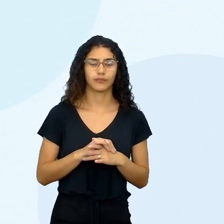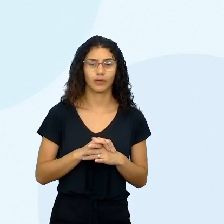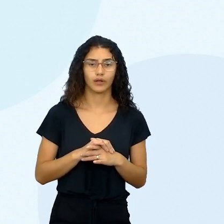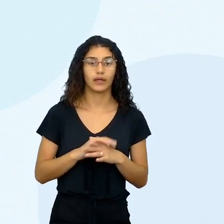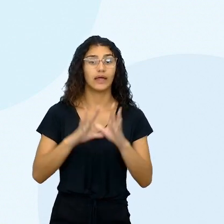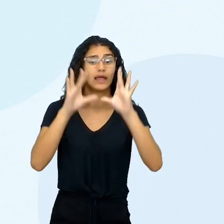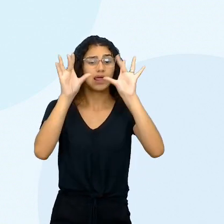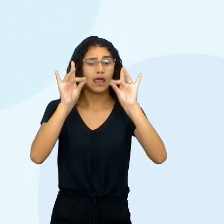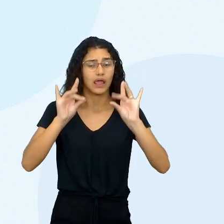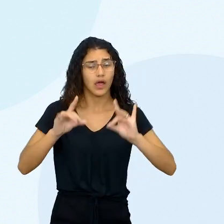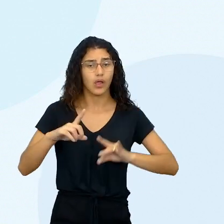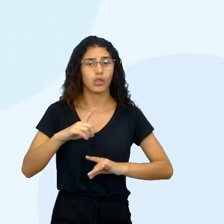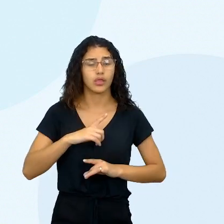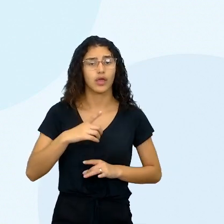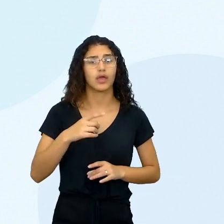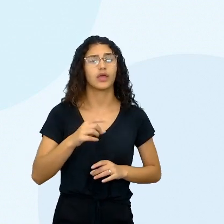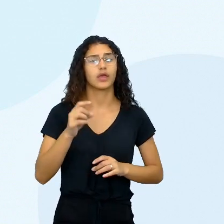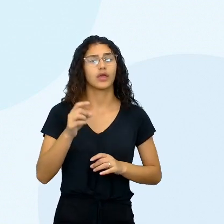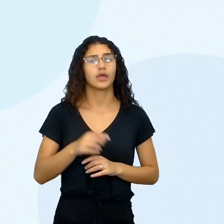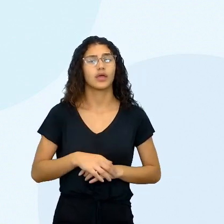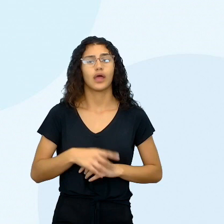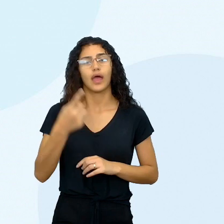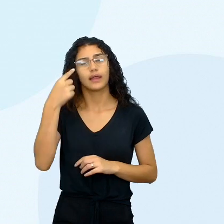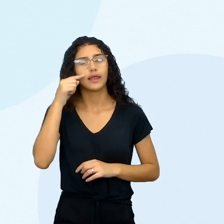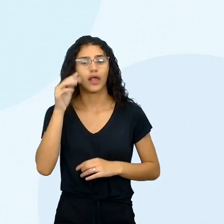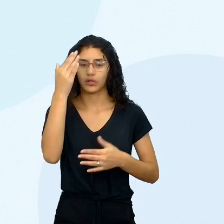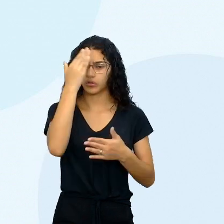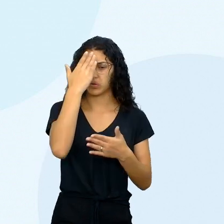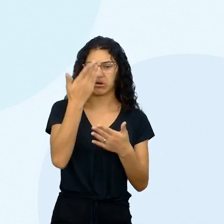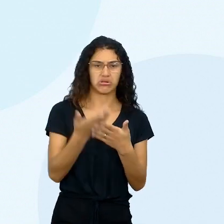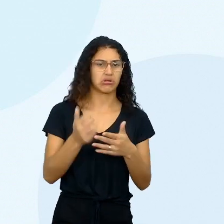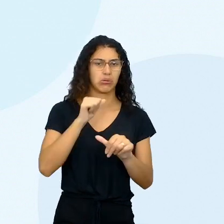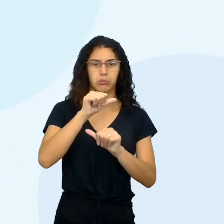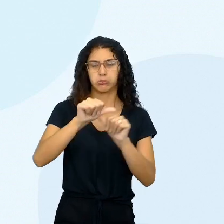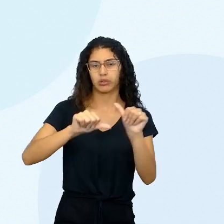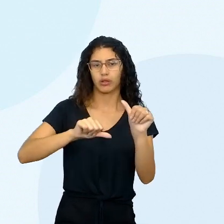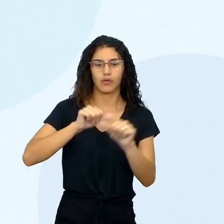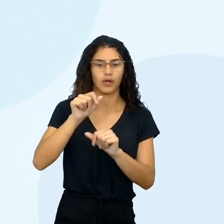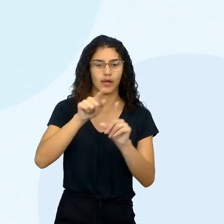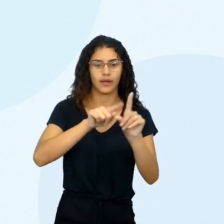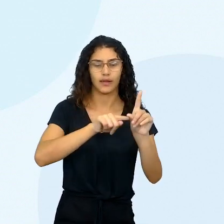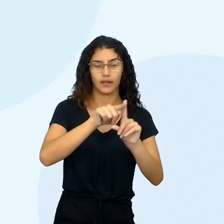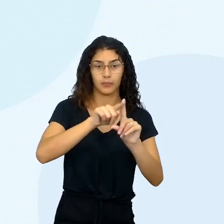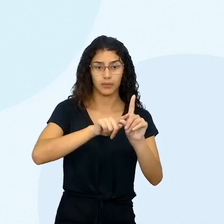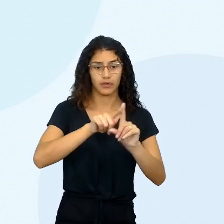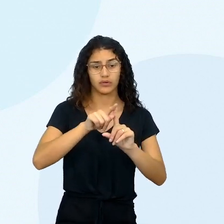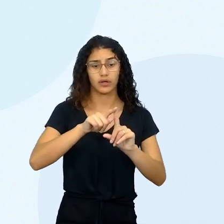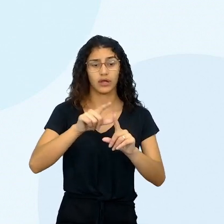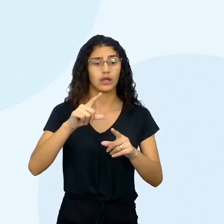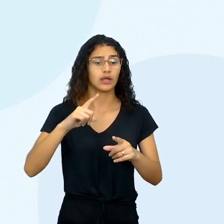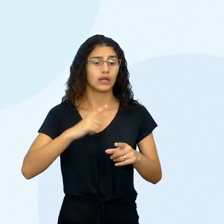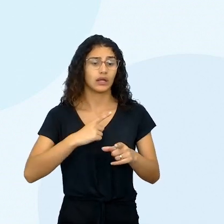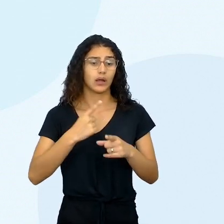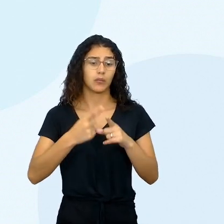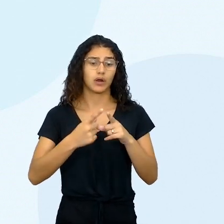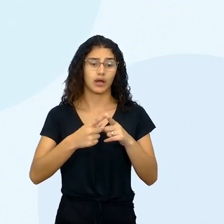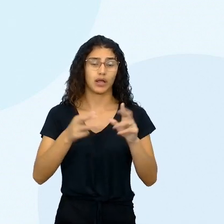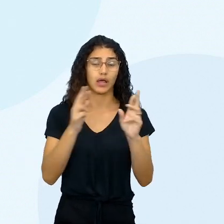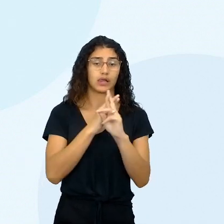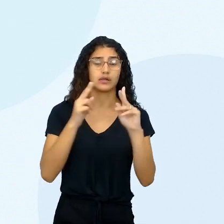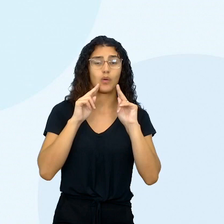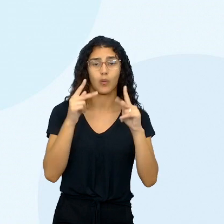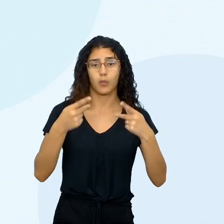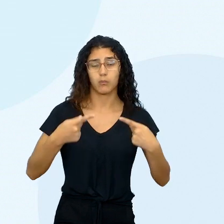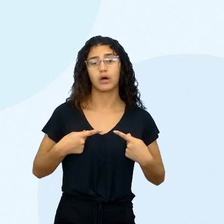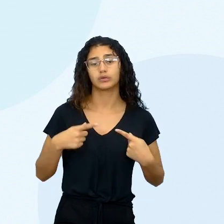ligado a ideias que não acreditam que as mudanças climáticas tenham origem na atividade humana. Esses